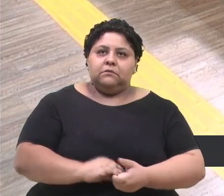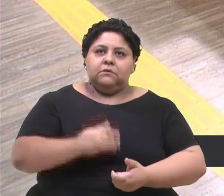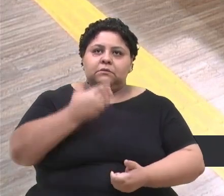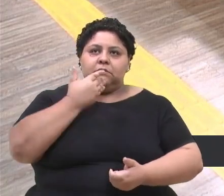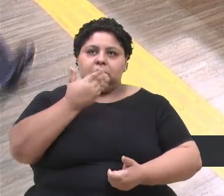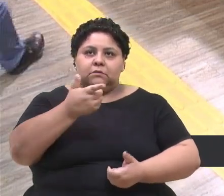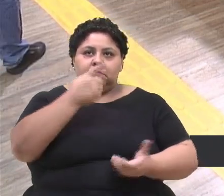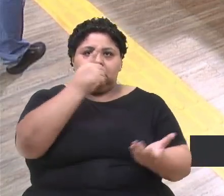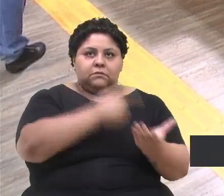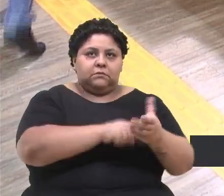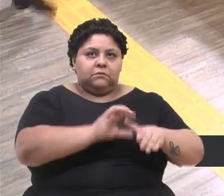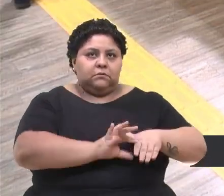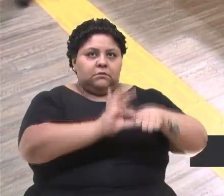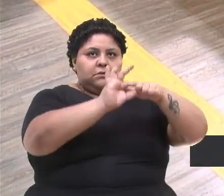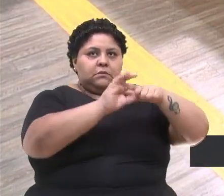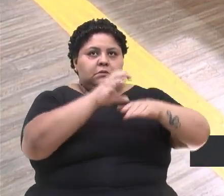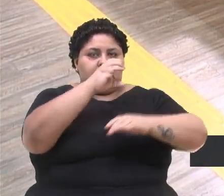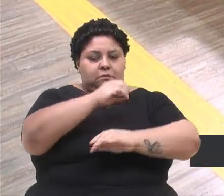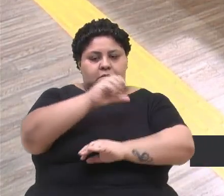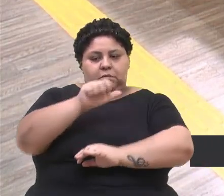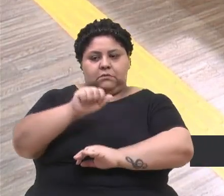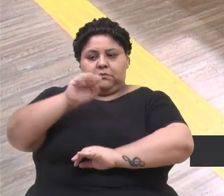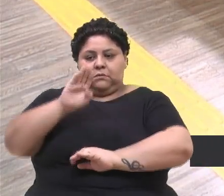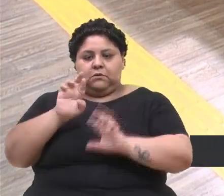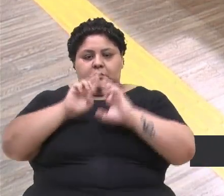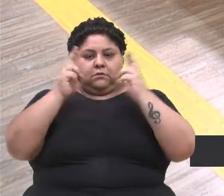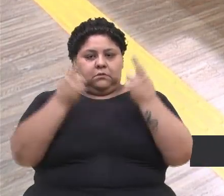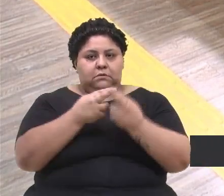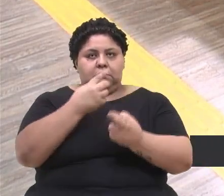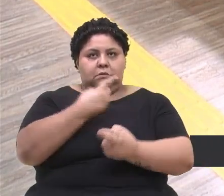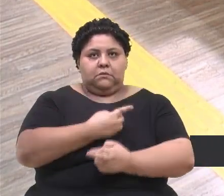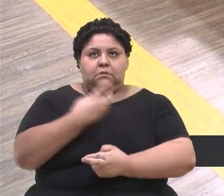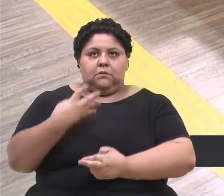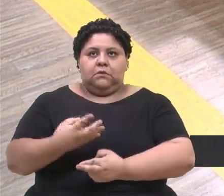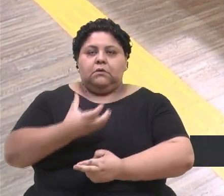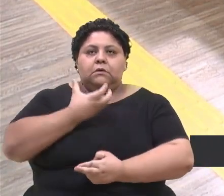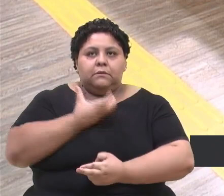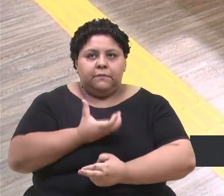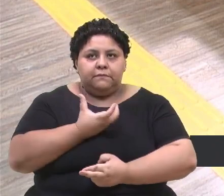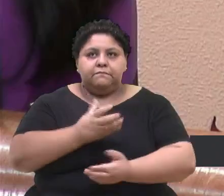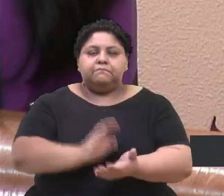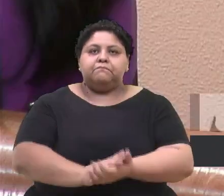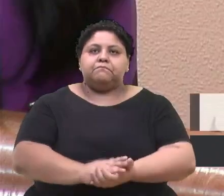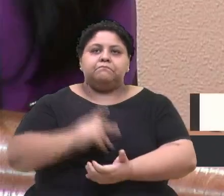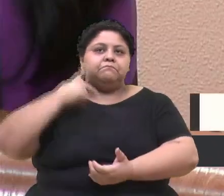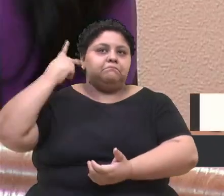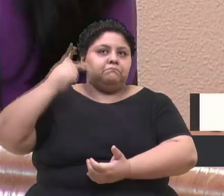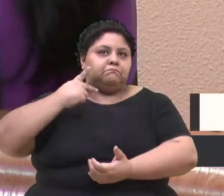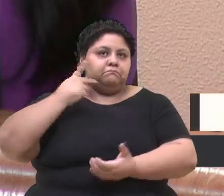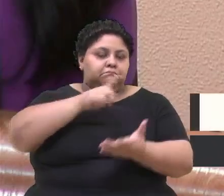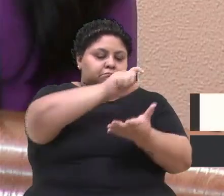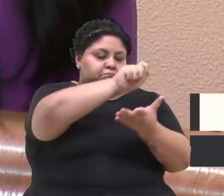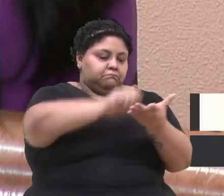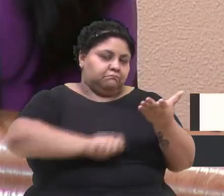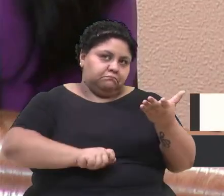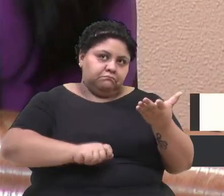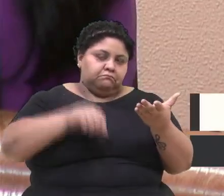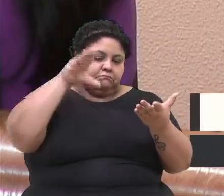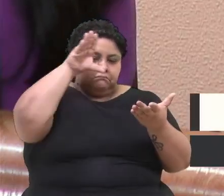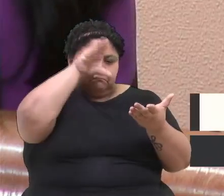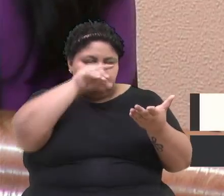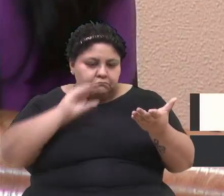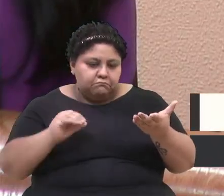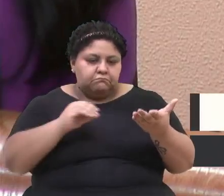liderança para a União da Associação de Bairros, a sessão ordinária de 14 de dezembro, quinta-feira. Os vereadores que apresentem e subscrevem, observadas as